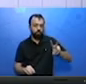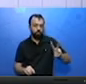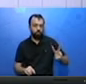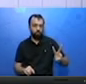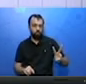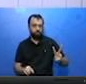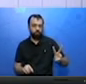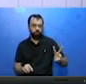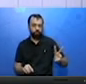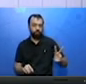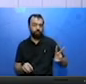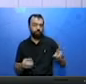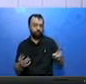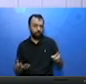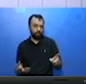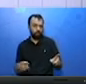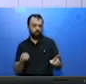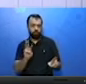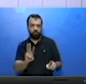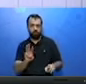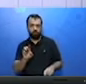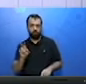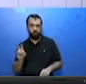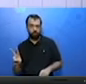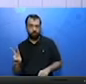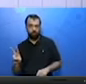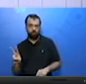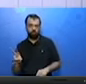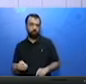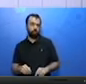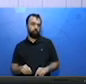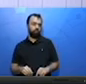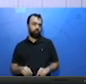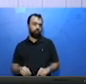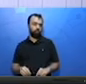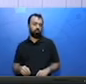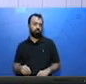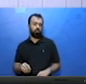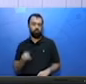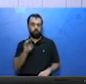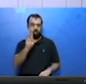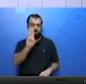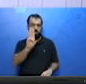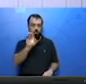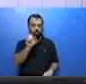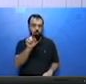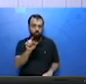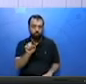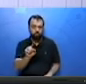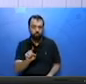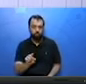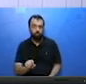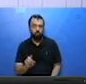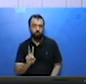2. Então, é o ponto 3 e 2. No B, desci aqui,